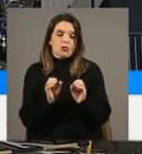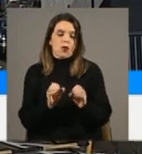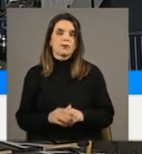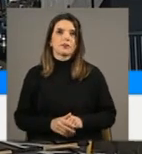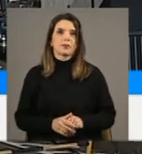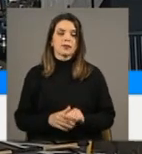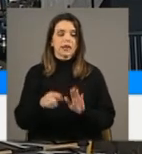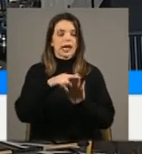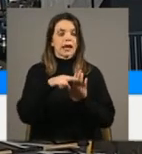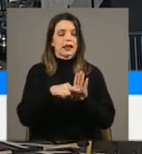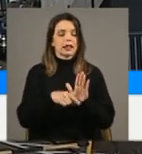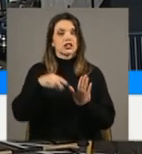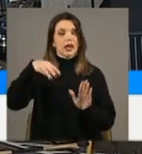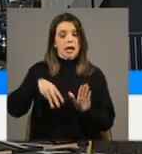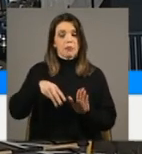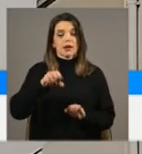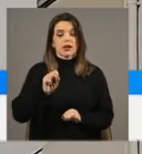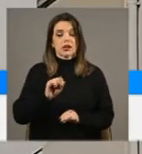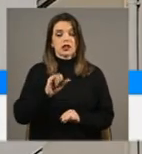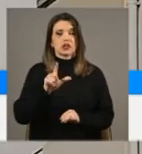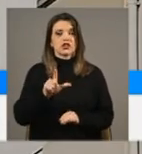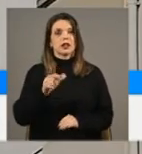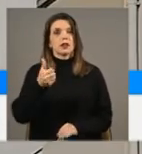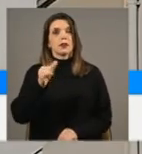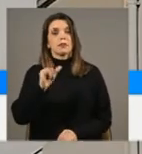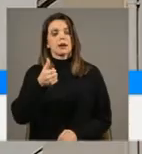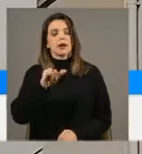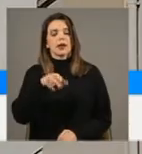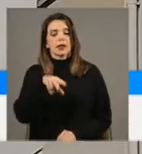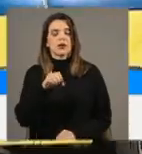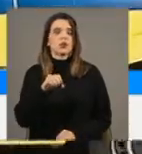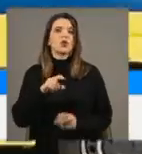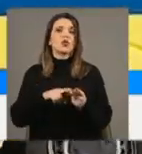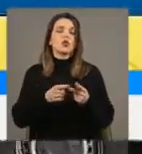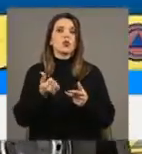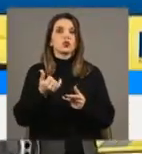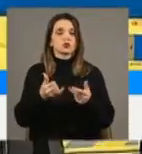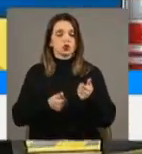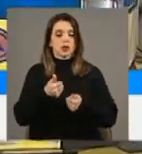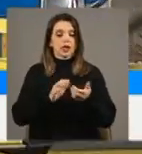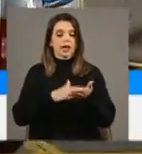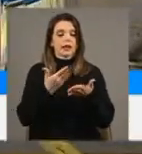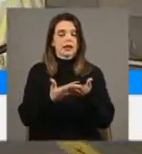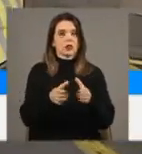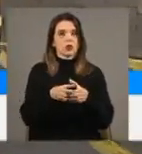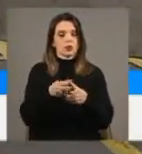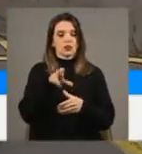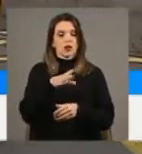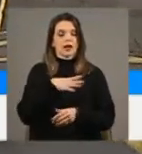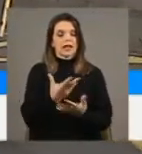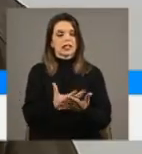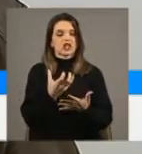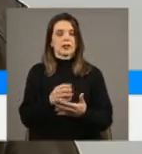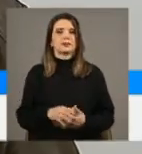Pela lista M, Gil Bibiano é o segundo candidato ao Conselho Regional. Para a Ordem quer maior visibilidade. Nós queremos